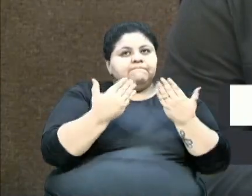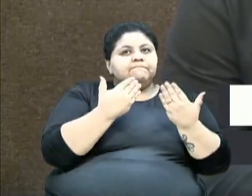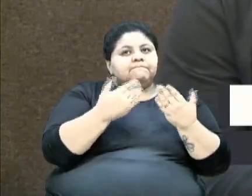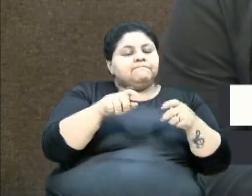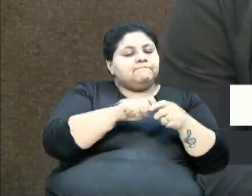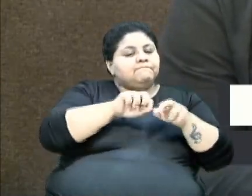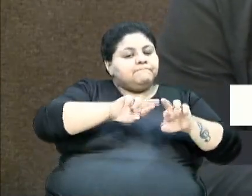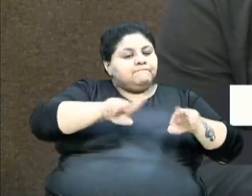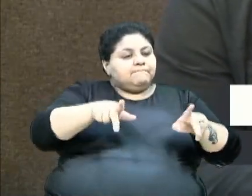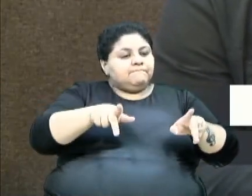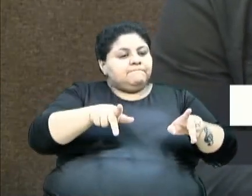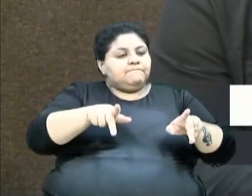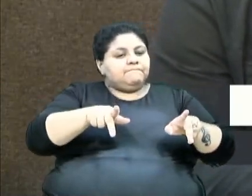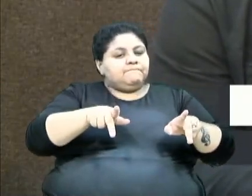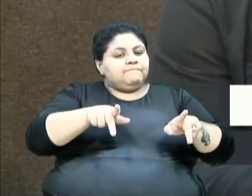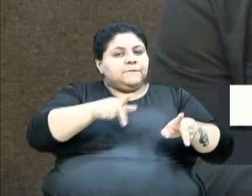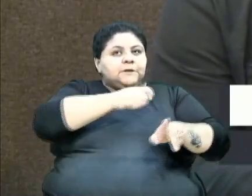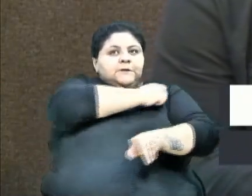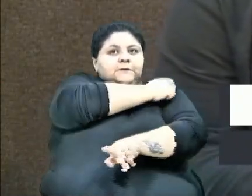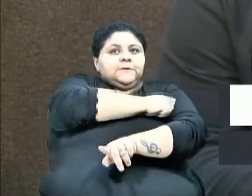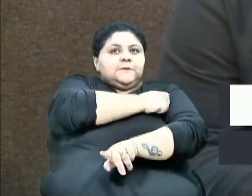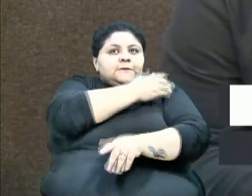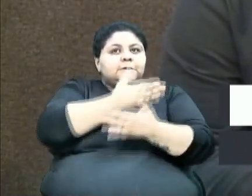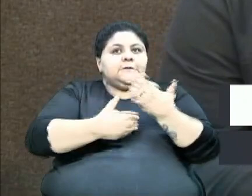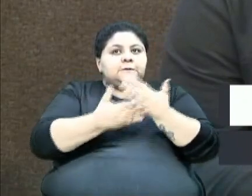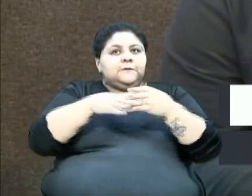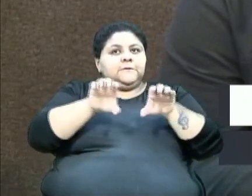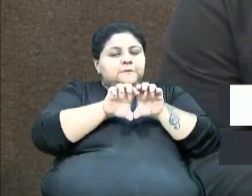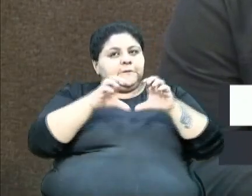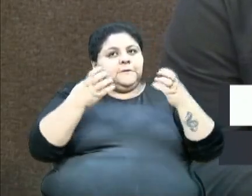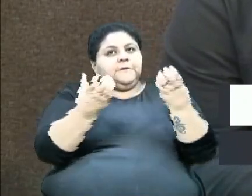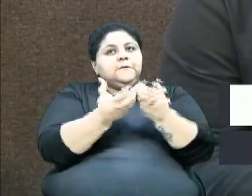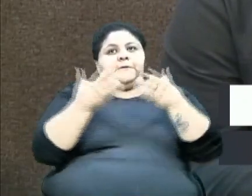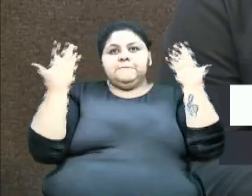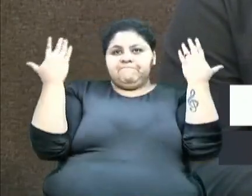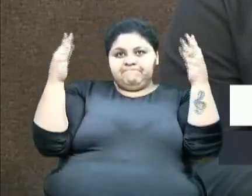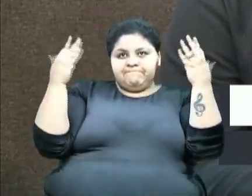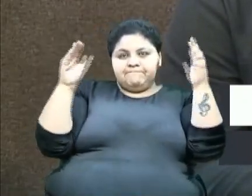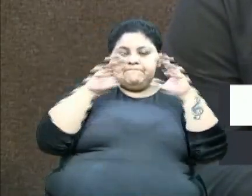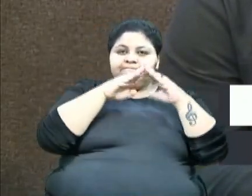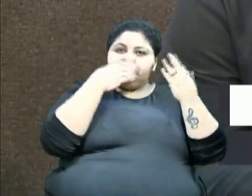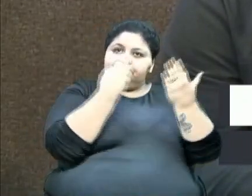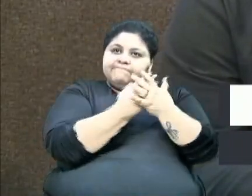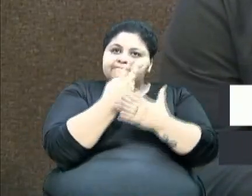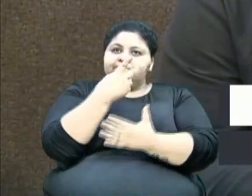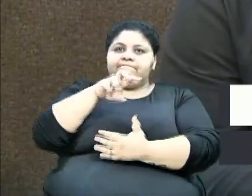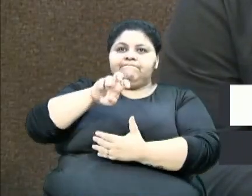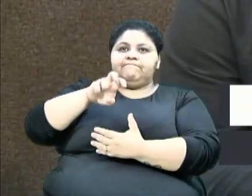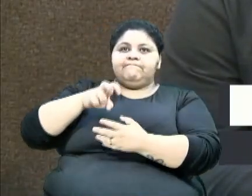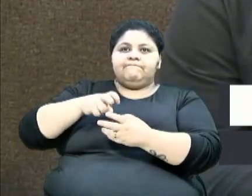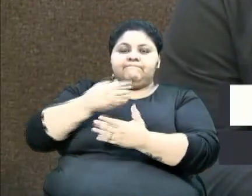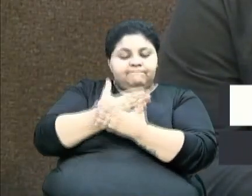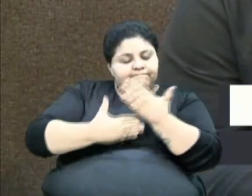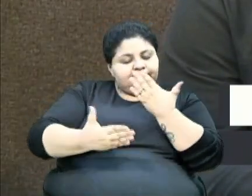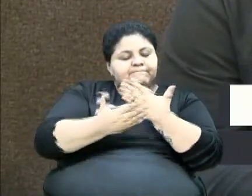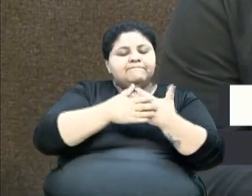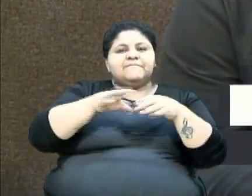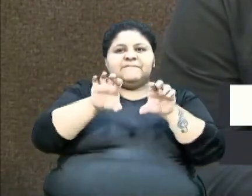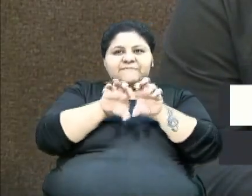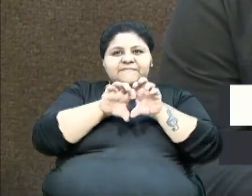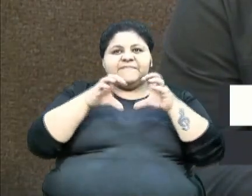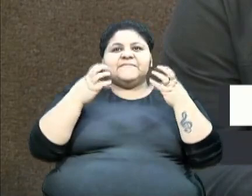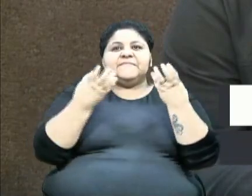seus alunos e de toda a comunidade. Parabéns, Escola Adventista, pelos seus 25 anos e a toda a comunidade,